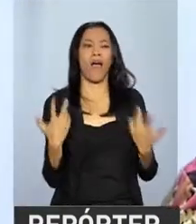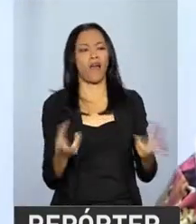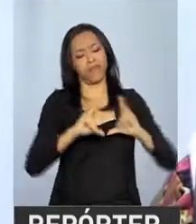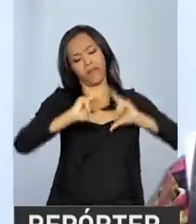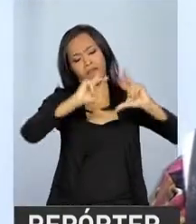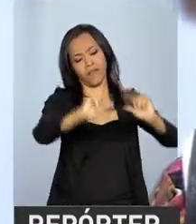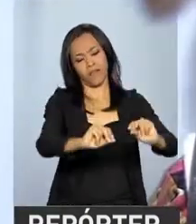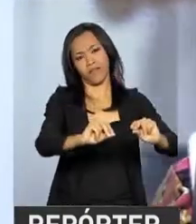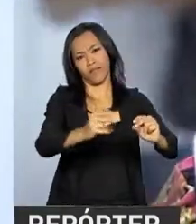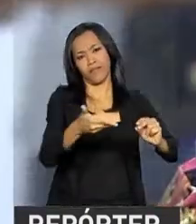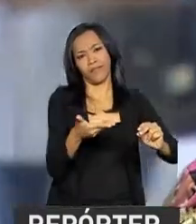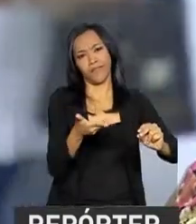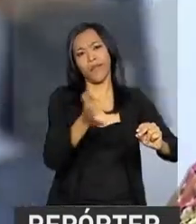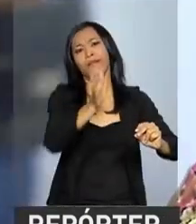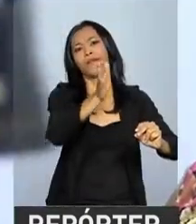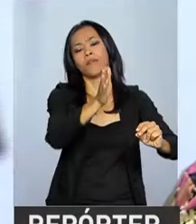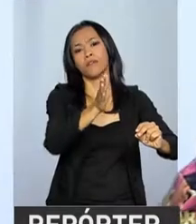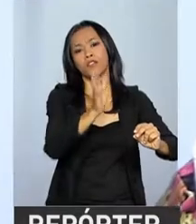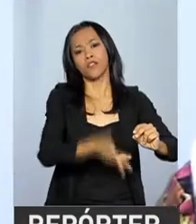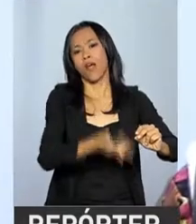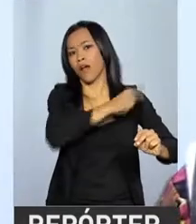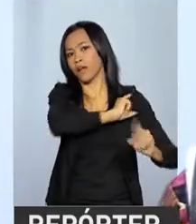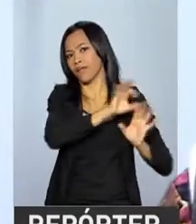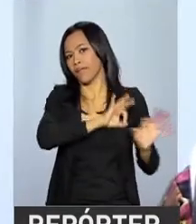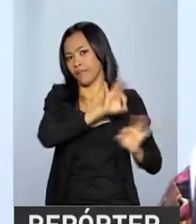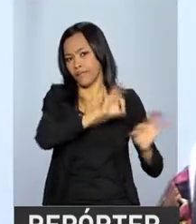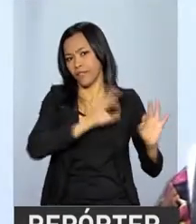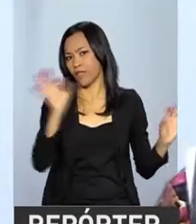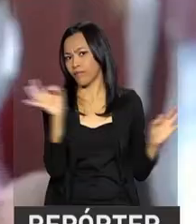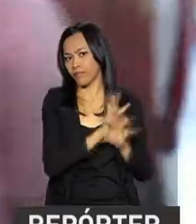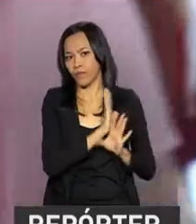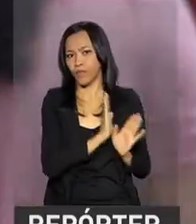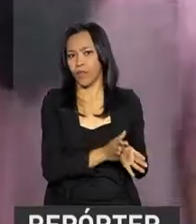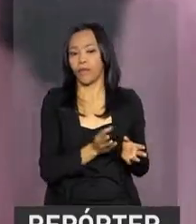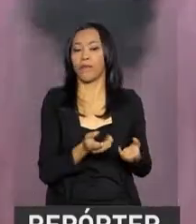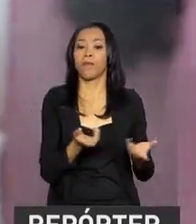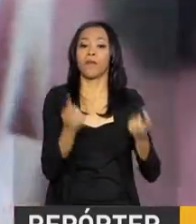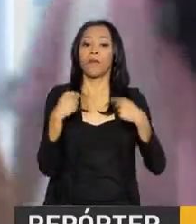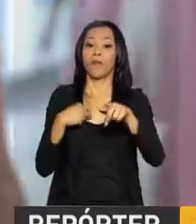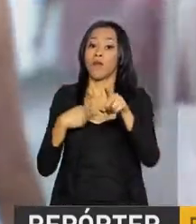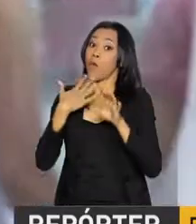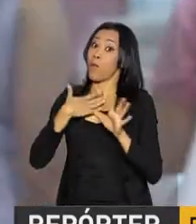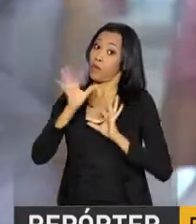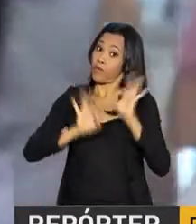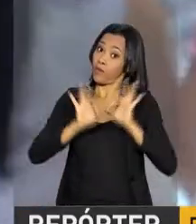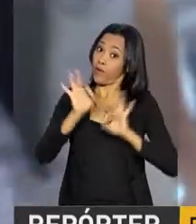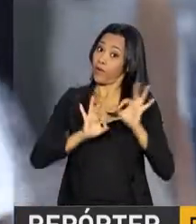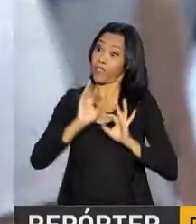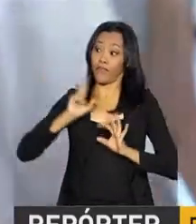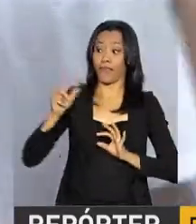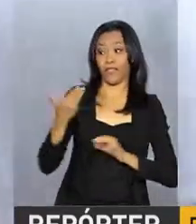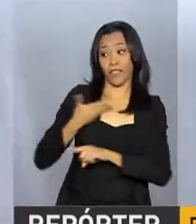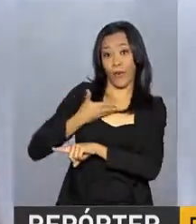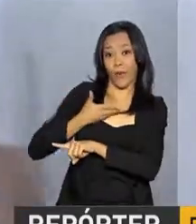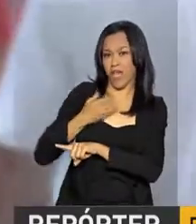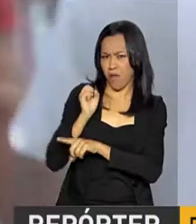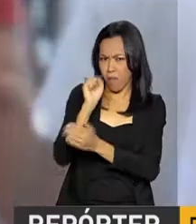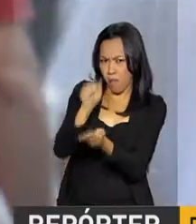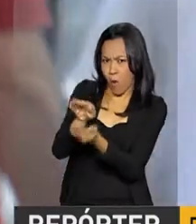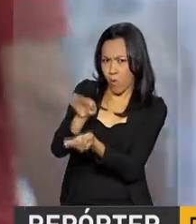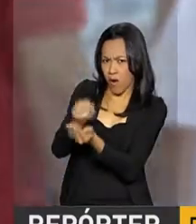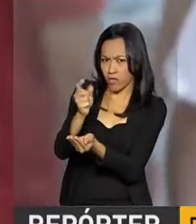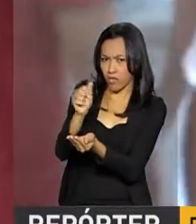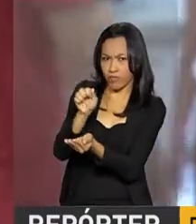eu já providenciei, né? Já está tudo certinho. Meus planos, diferente da colega, não vou botar na poupança,